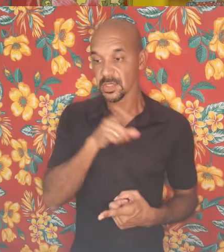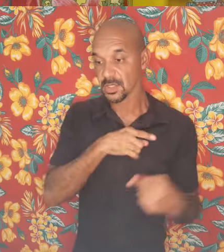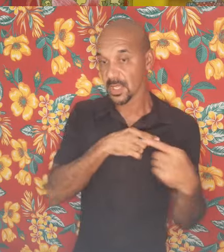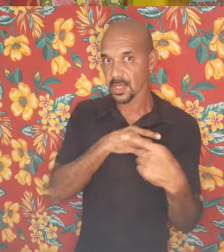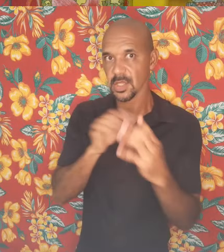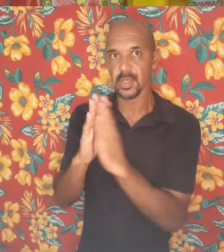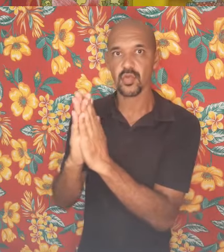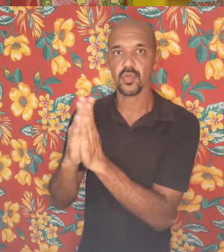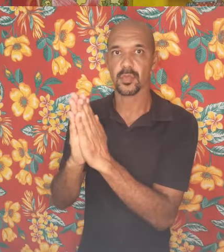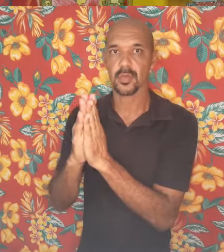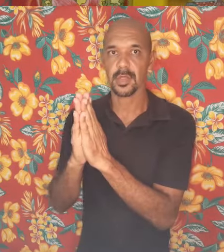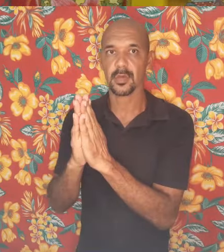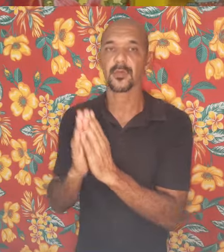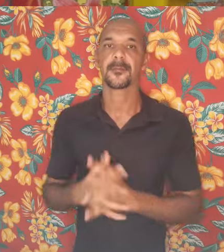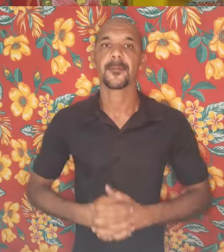tá bom?